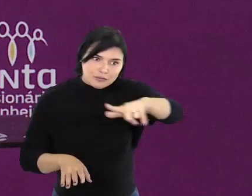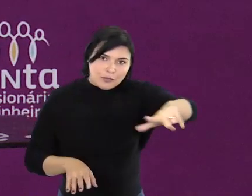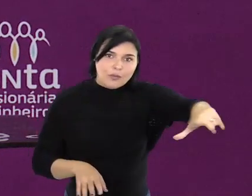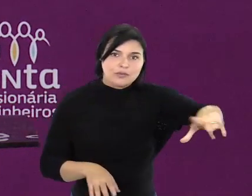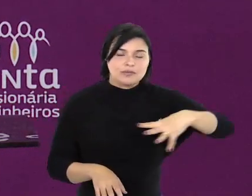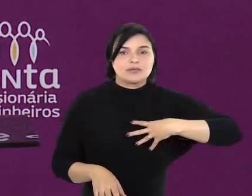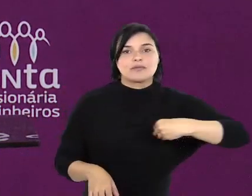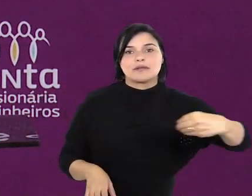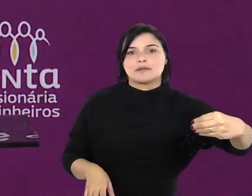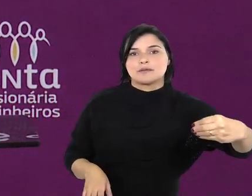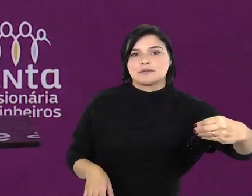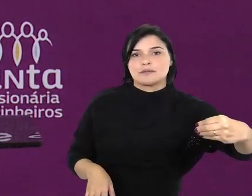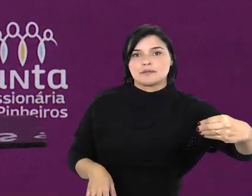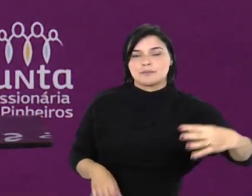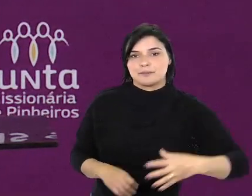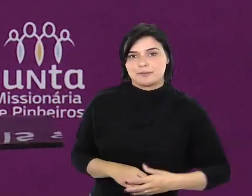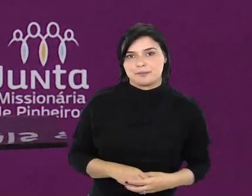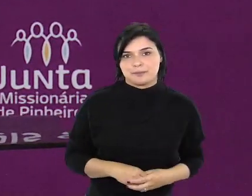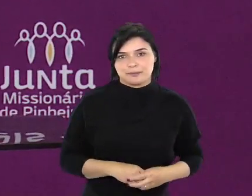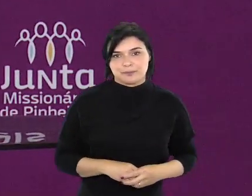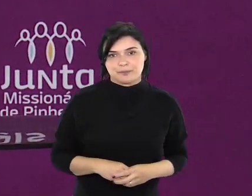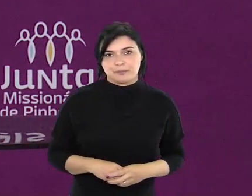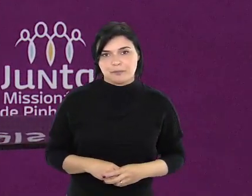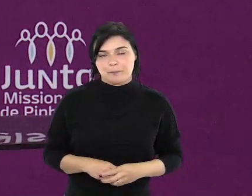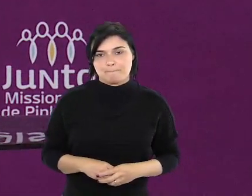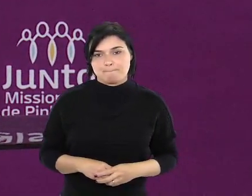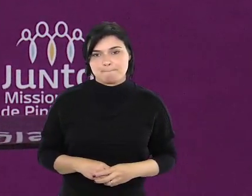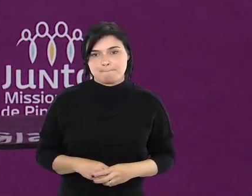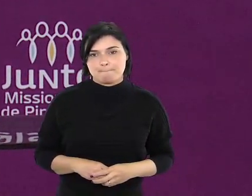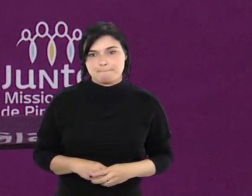celebridades que nós temos hoje no mundo evangélico